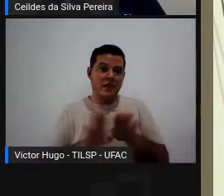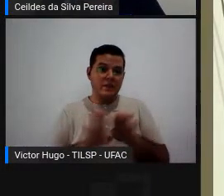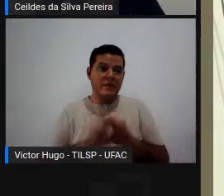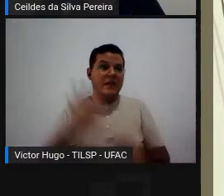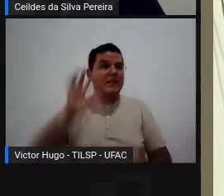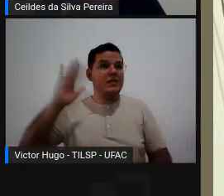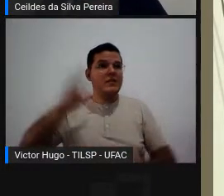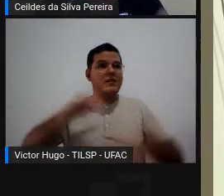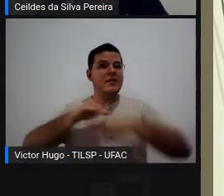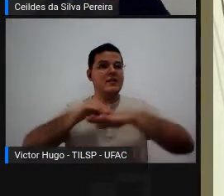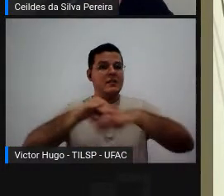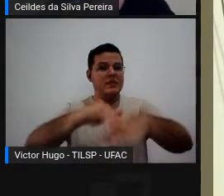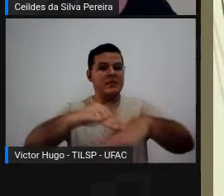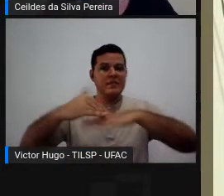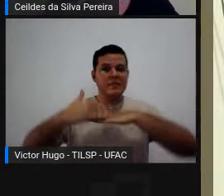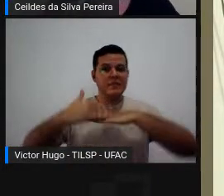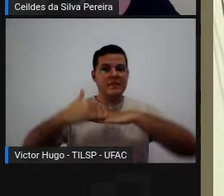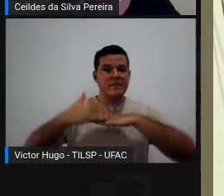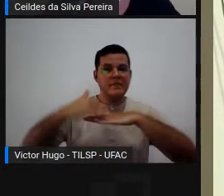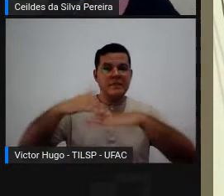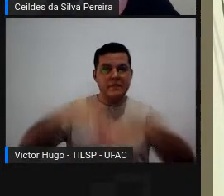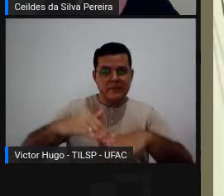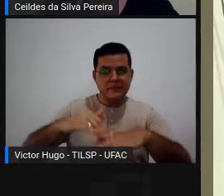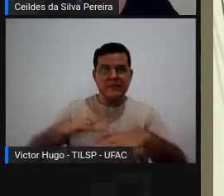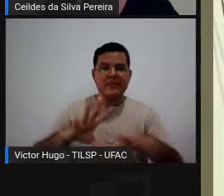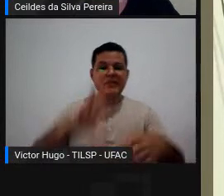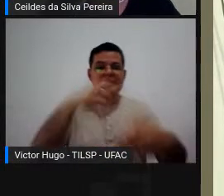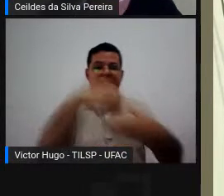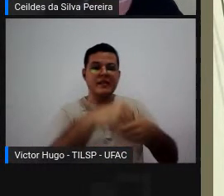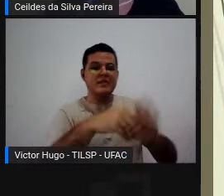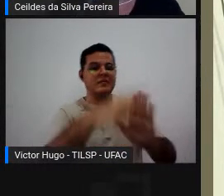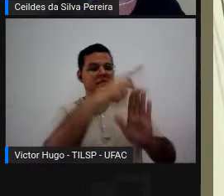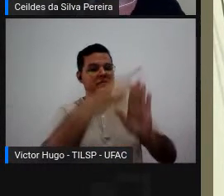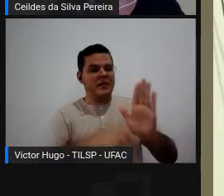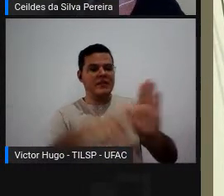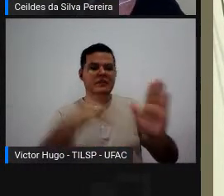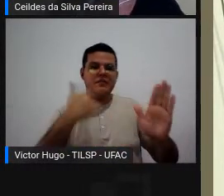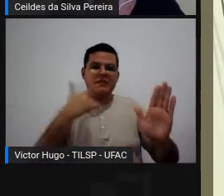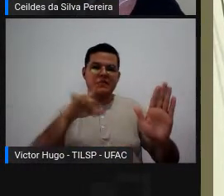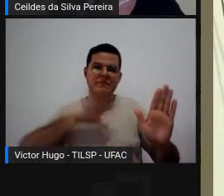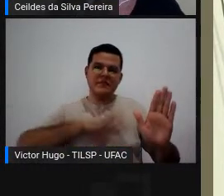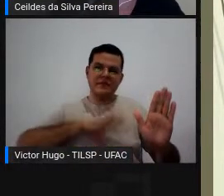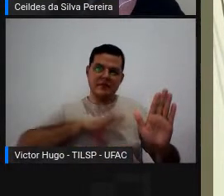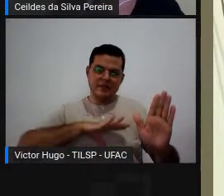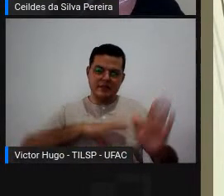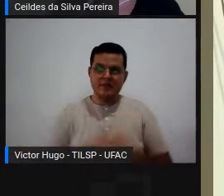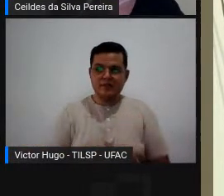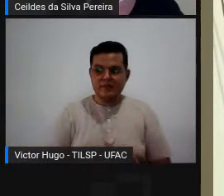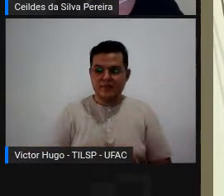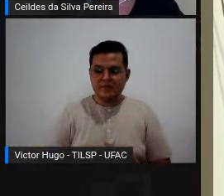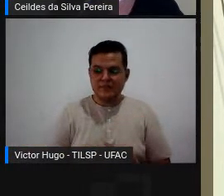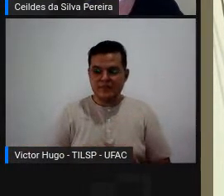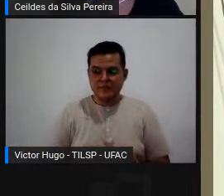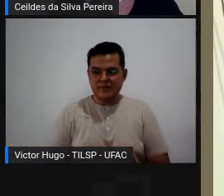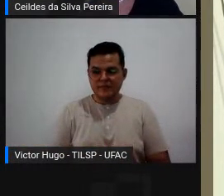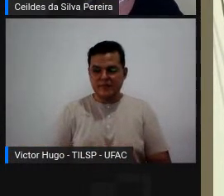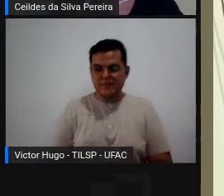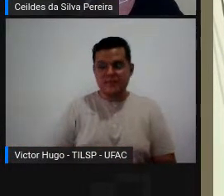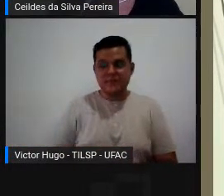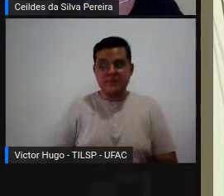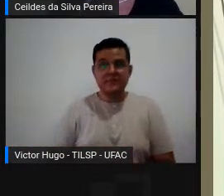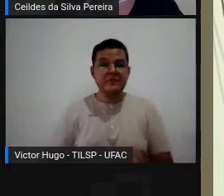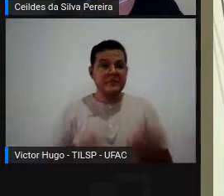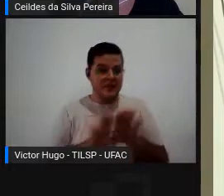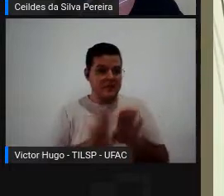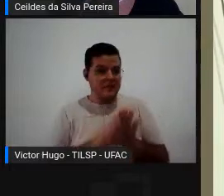planos mais atuais de língua portuguesa. Portanto, aí eu mostro os exemplos de como esses